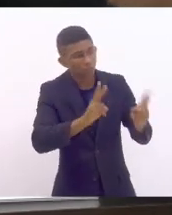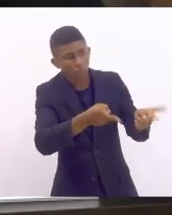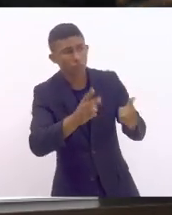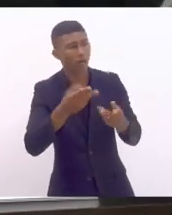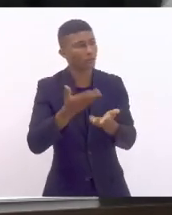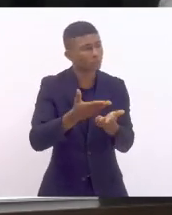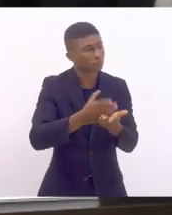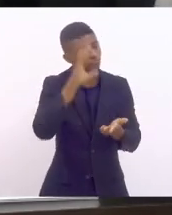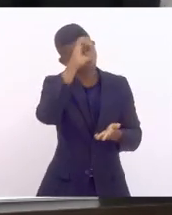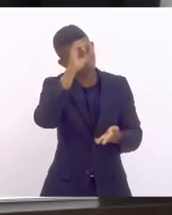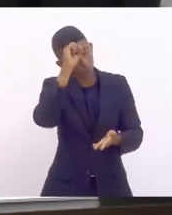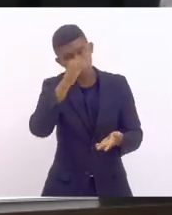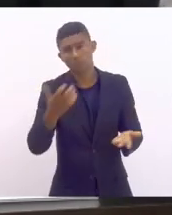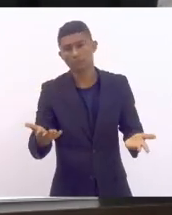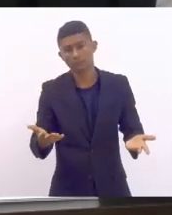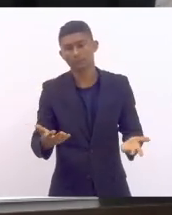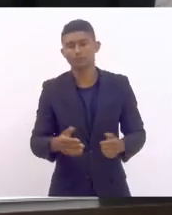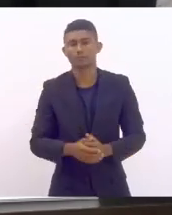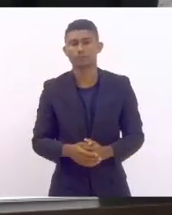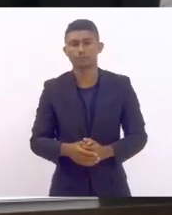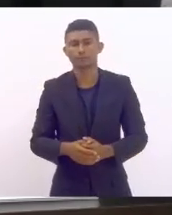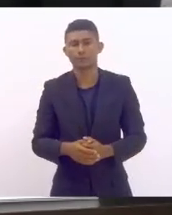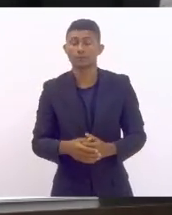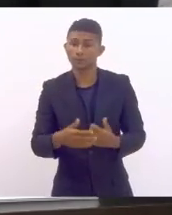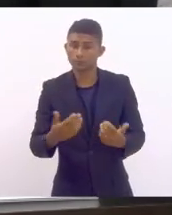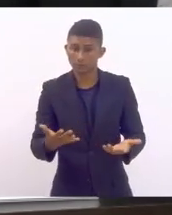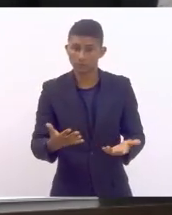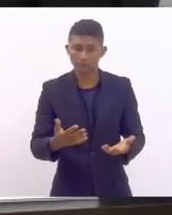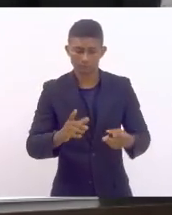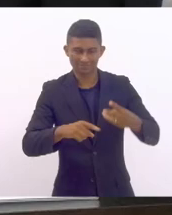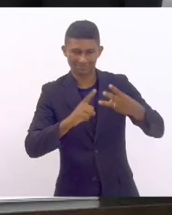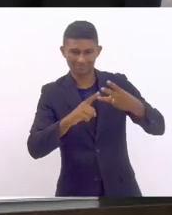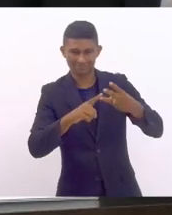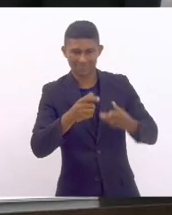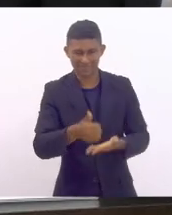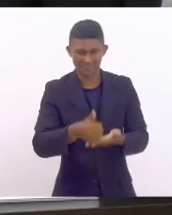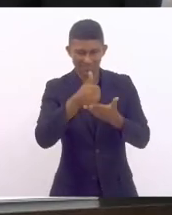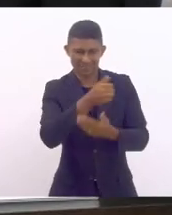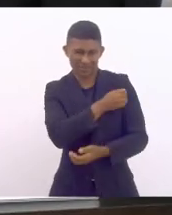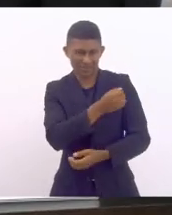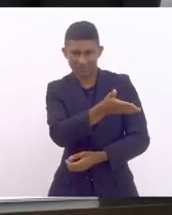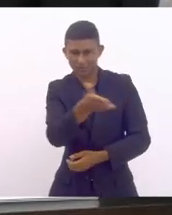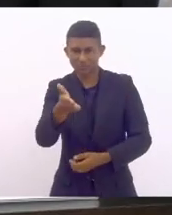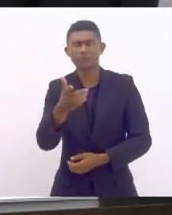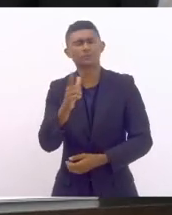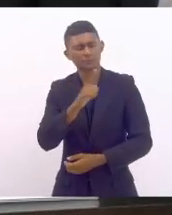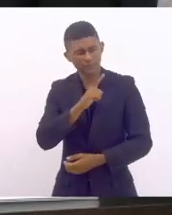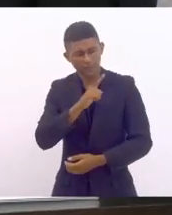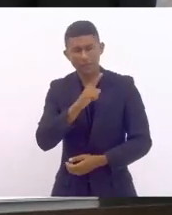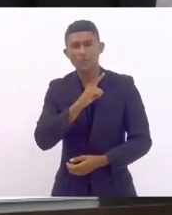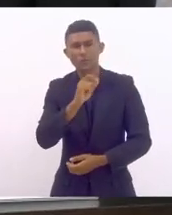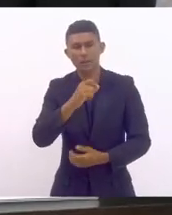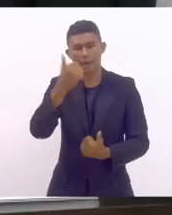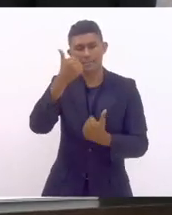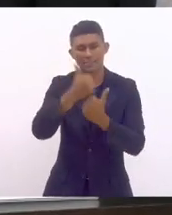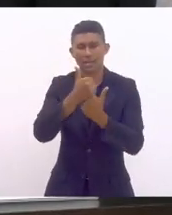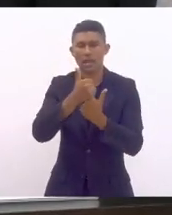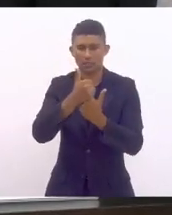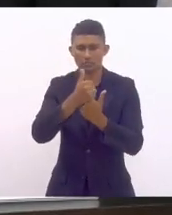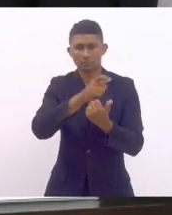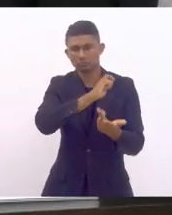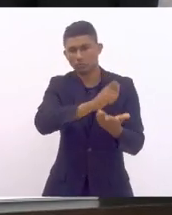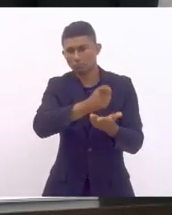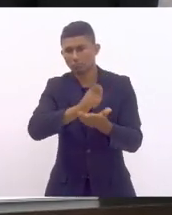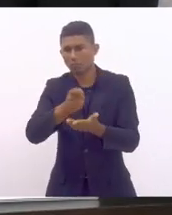né então dentro da assistência estudantil nós temos as bolsas a questão da alimentação da moradia do transporte